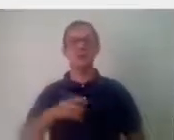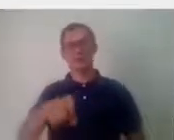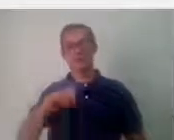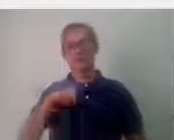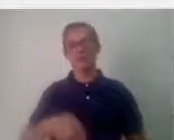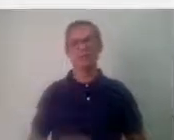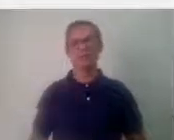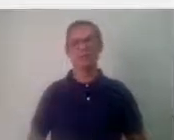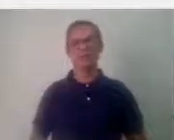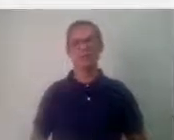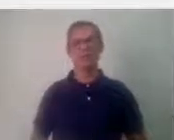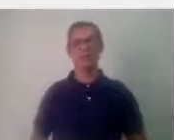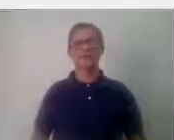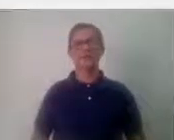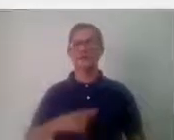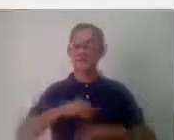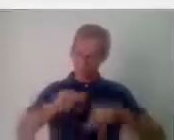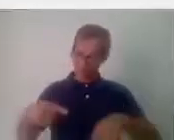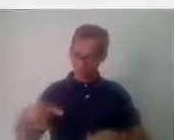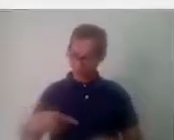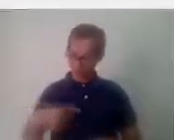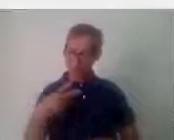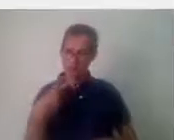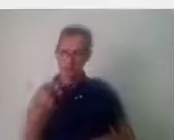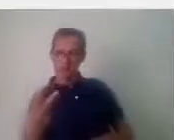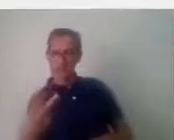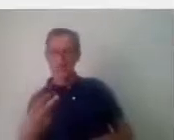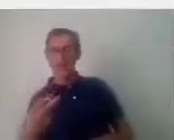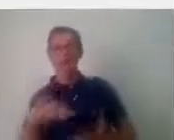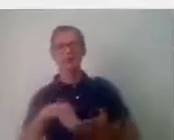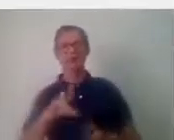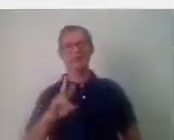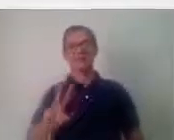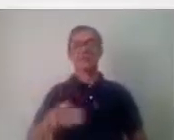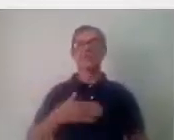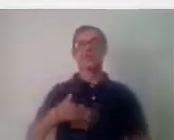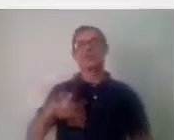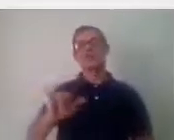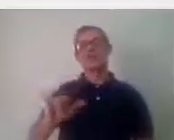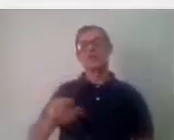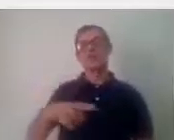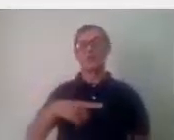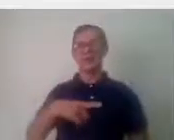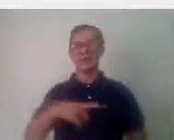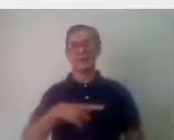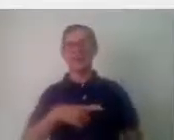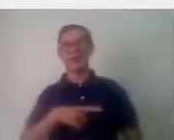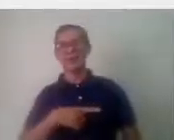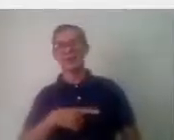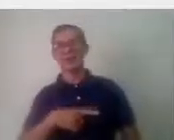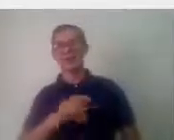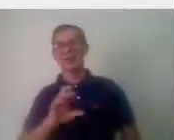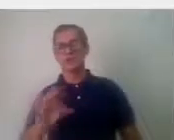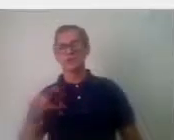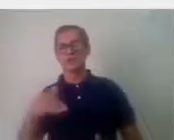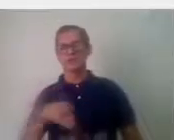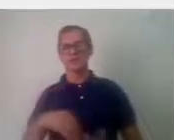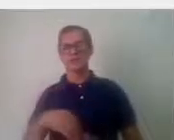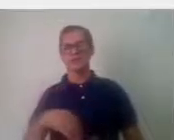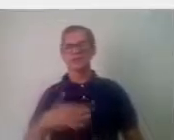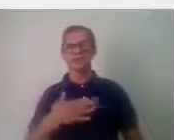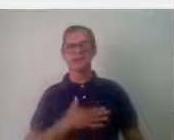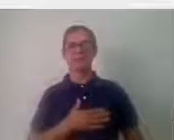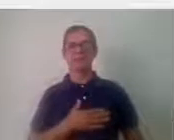x, ó, ele varia de menos 2 a 2. E o meu y, ele está variando de 0 até a